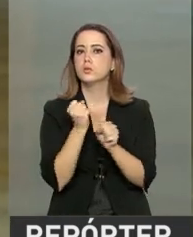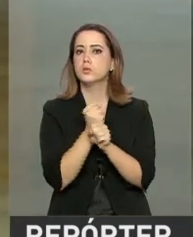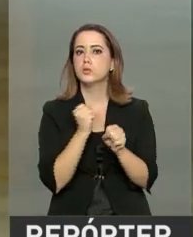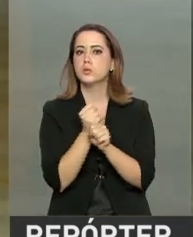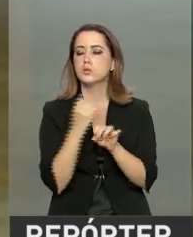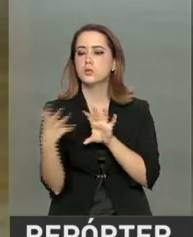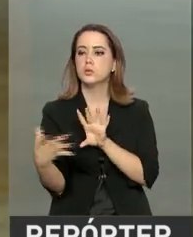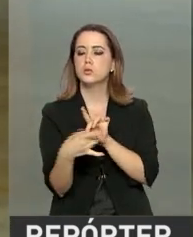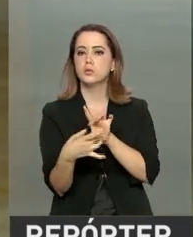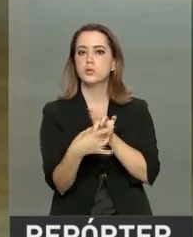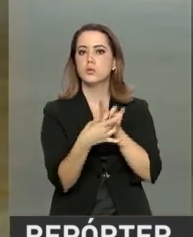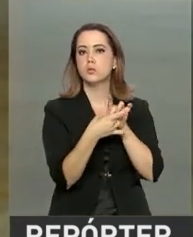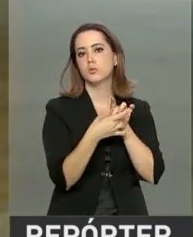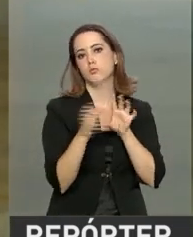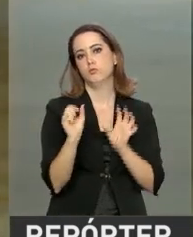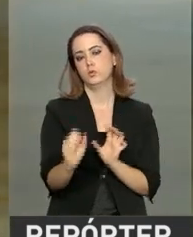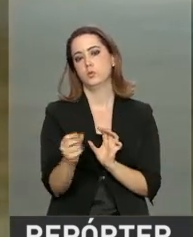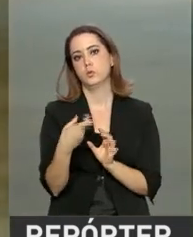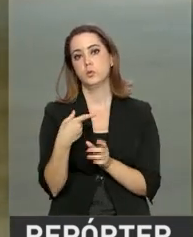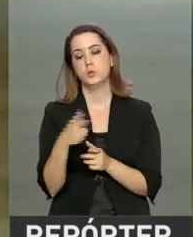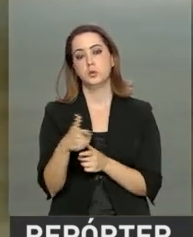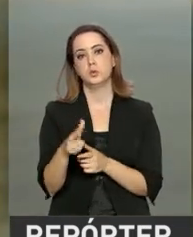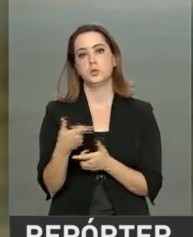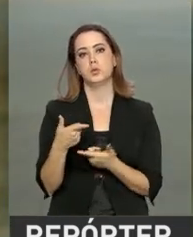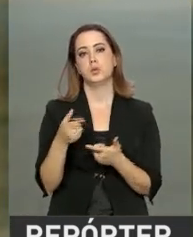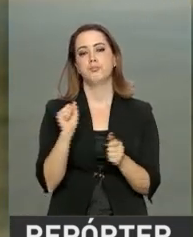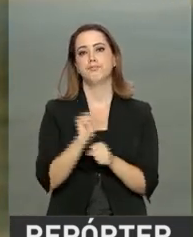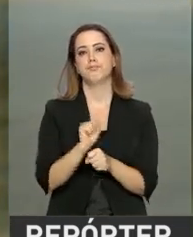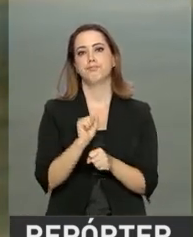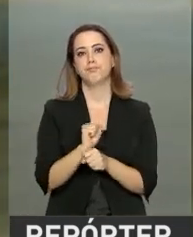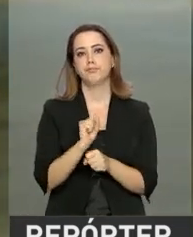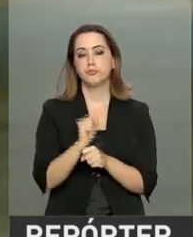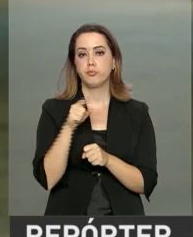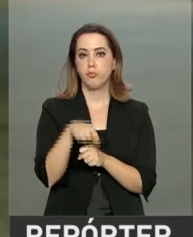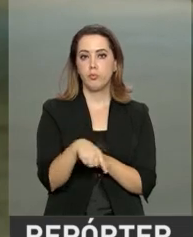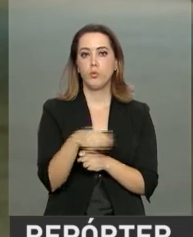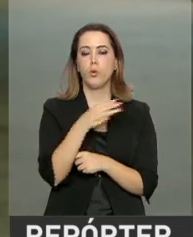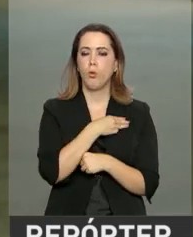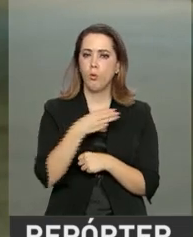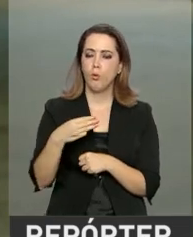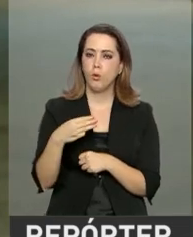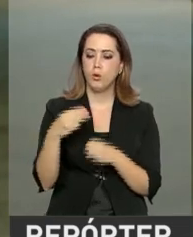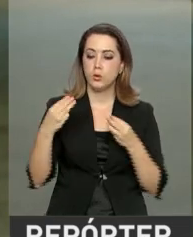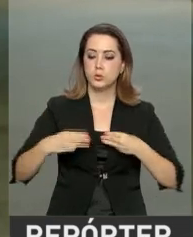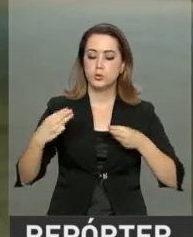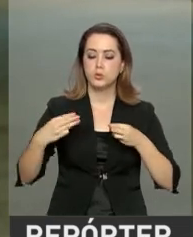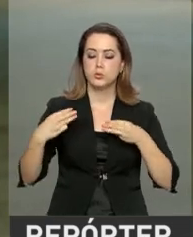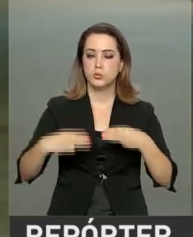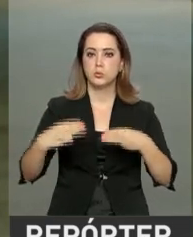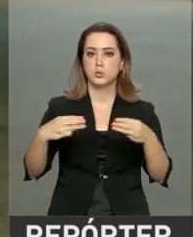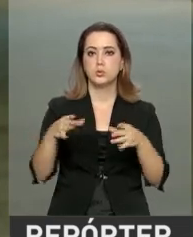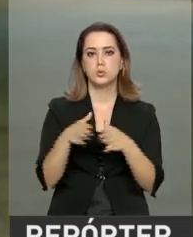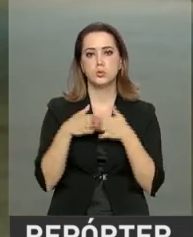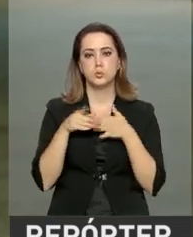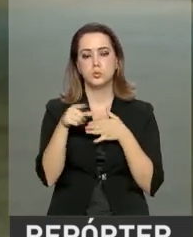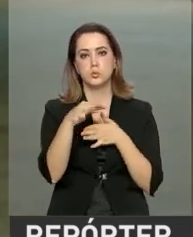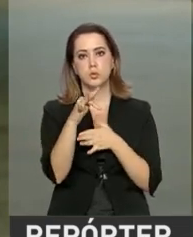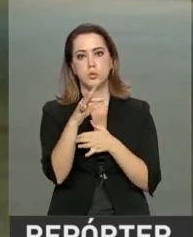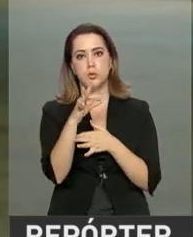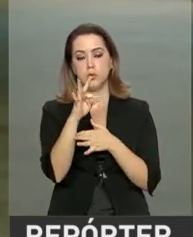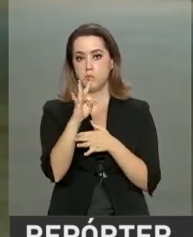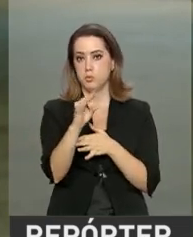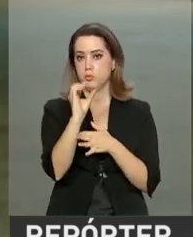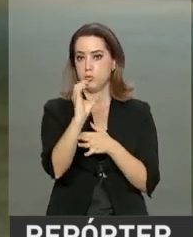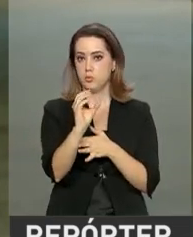integração não sofram descontinuidade. O Ministério havia consultado o TCU para substituir a empresa que está no